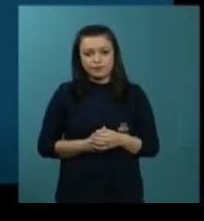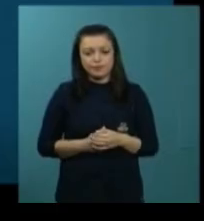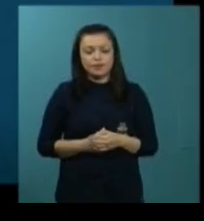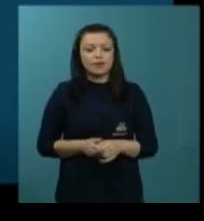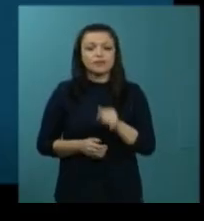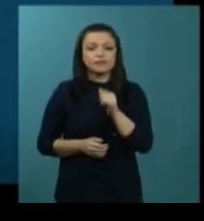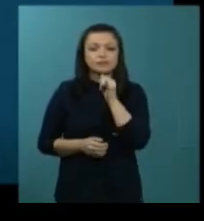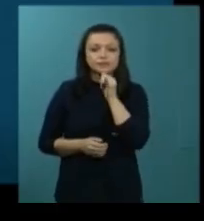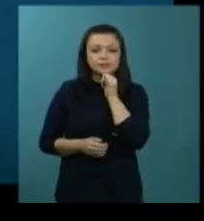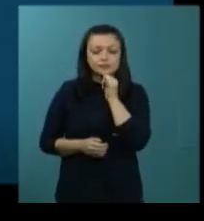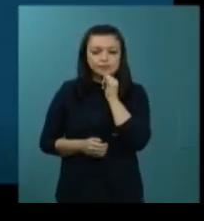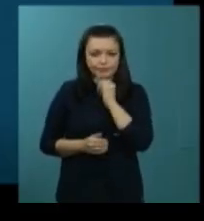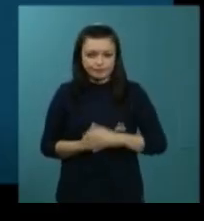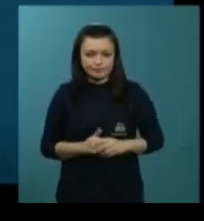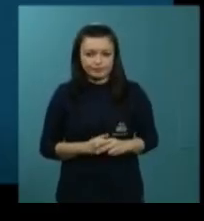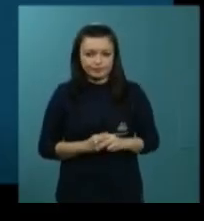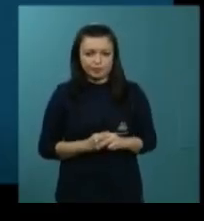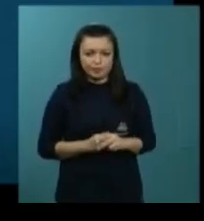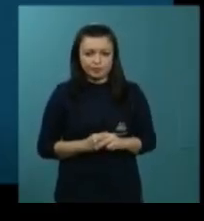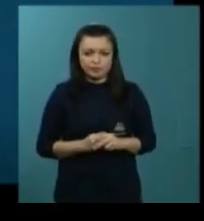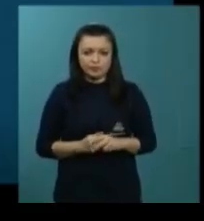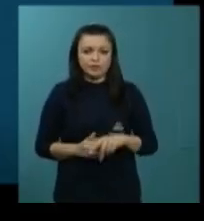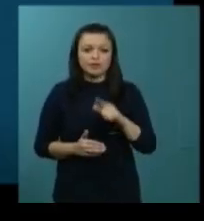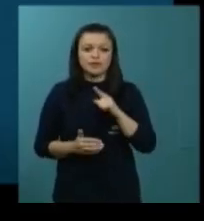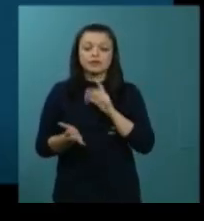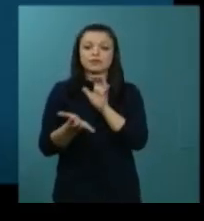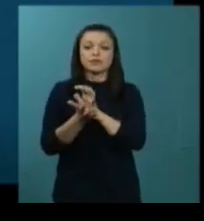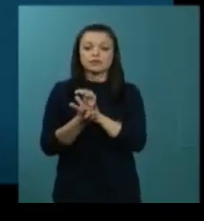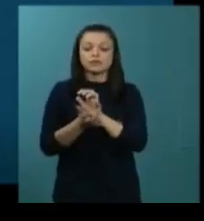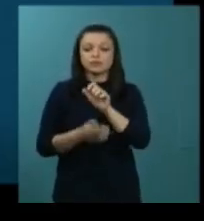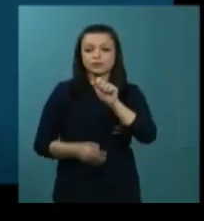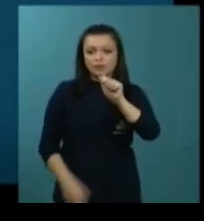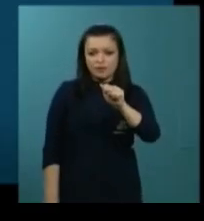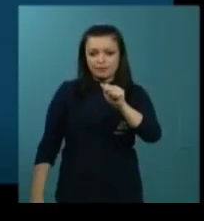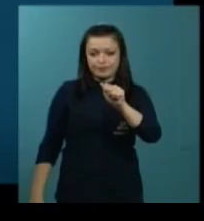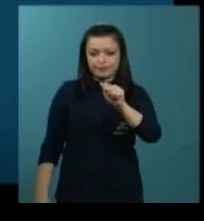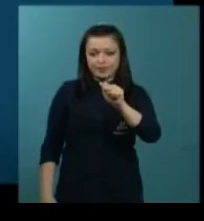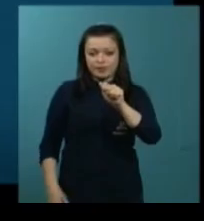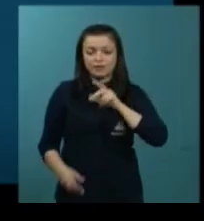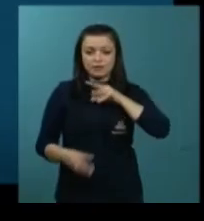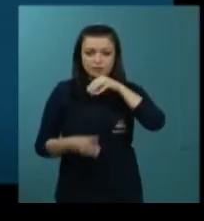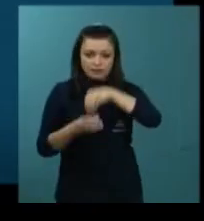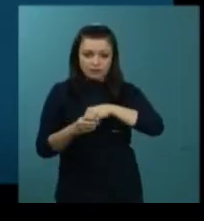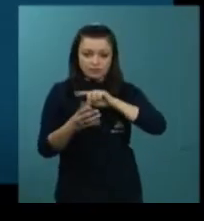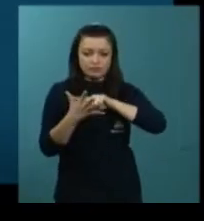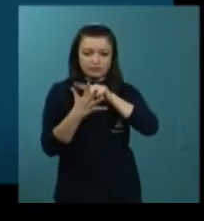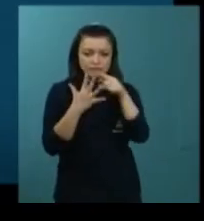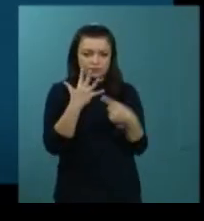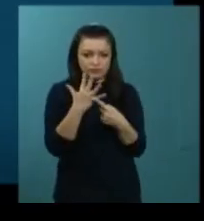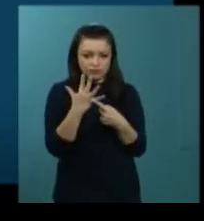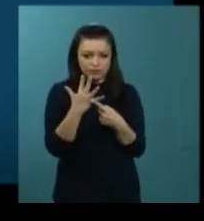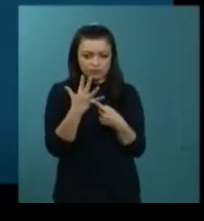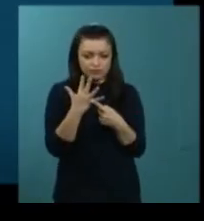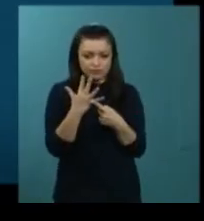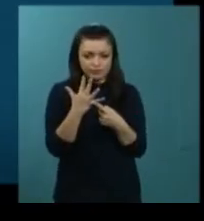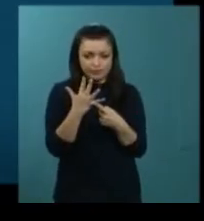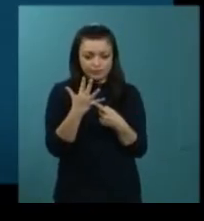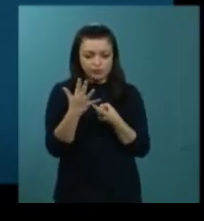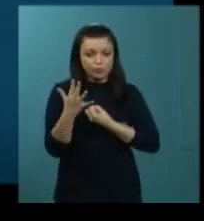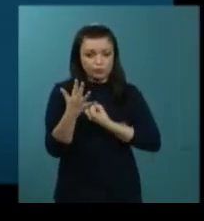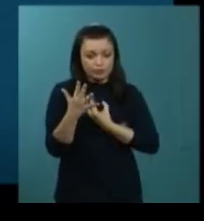Por exemplo, temos o conjunto A com 5 elementos,